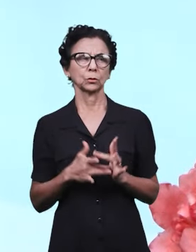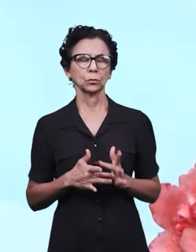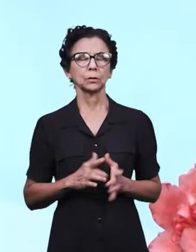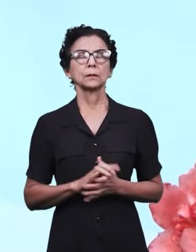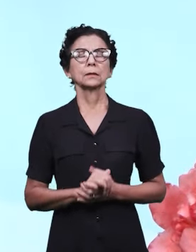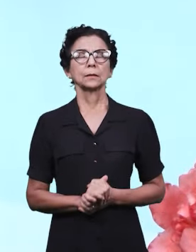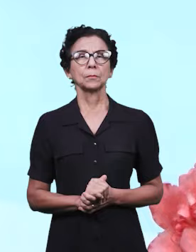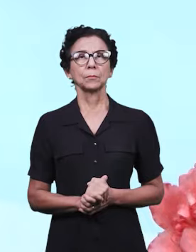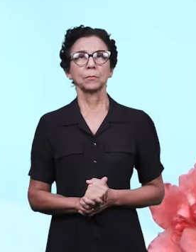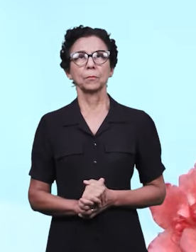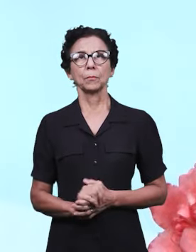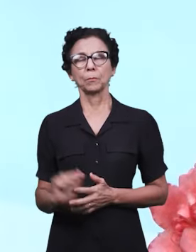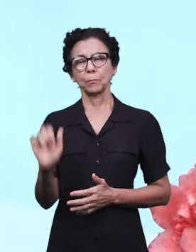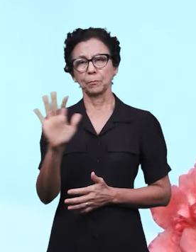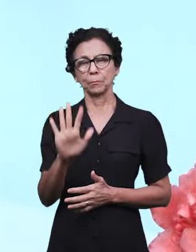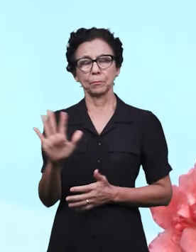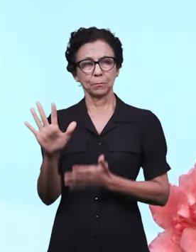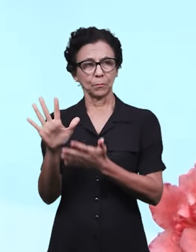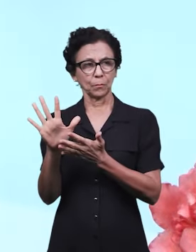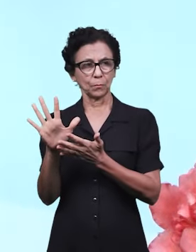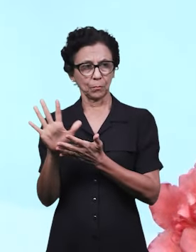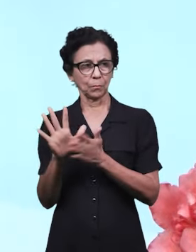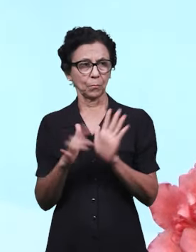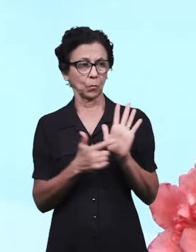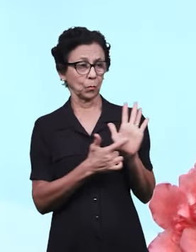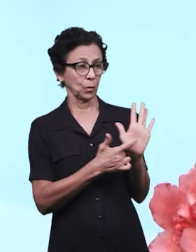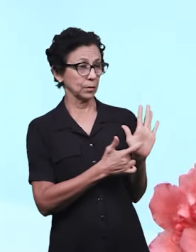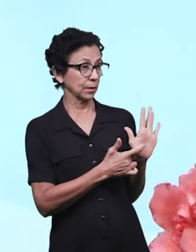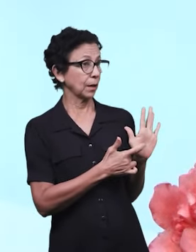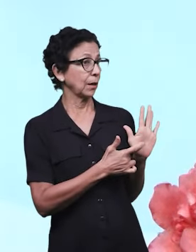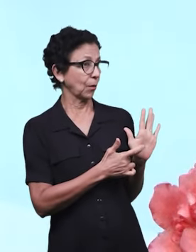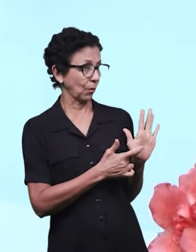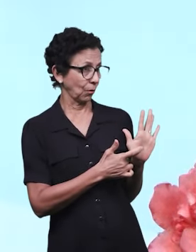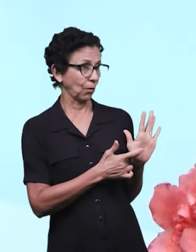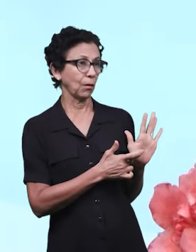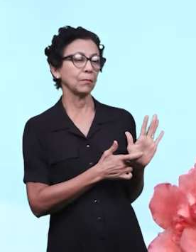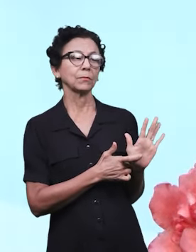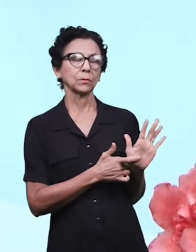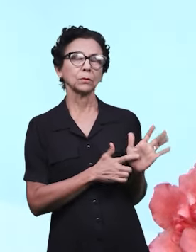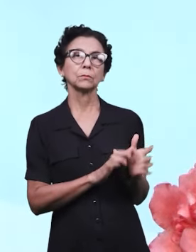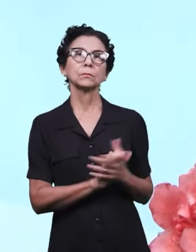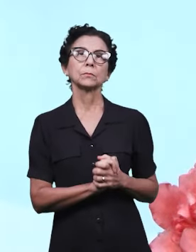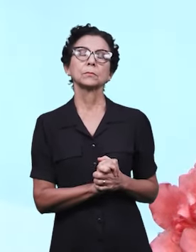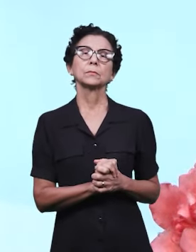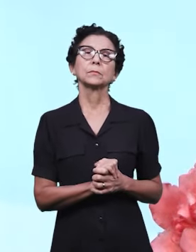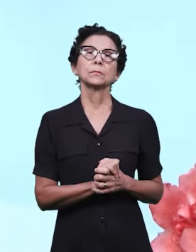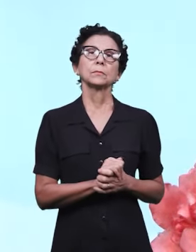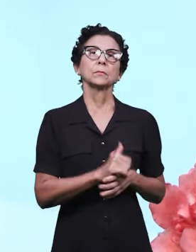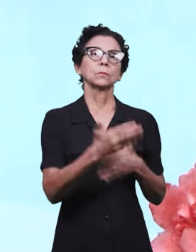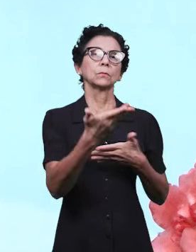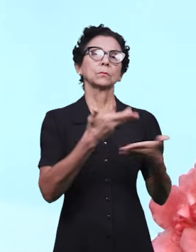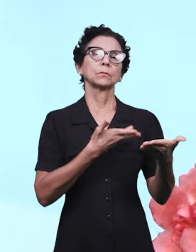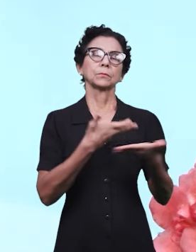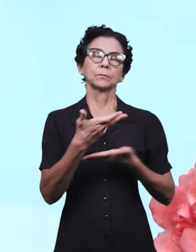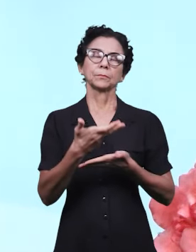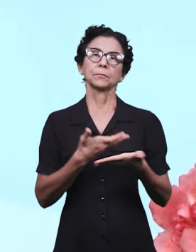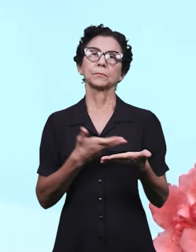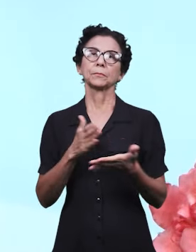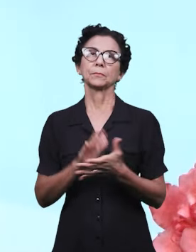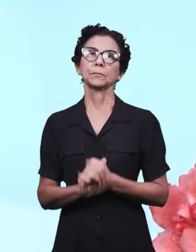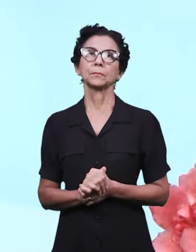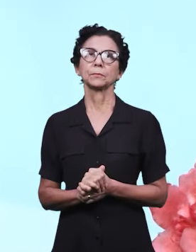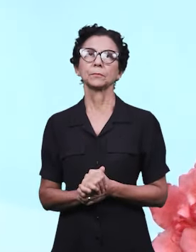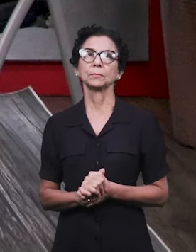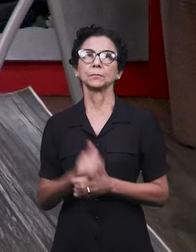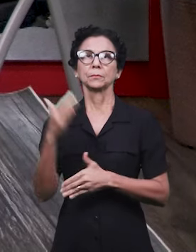pegar essa imagem, é uma forma que ela vai estar ali interagindo no mesmo conceito, né, ali no mesmo conceito, na presença